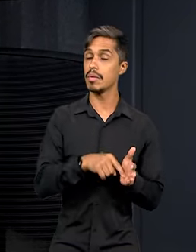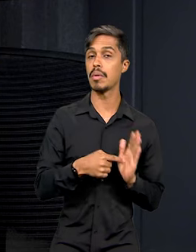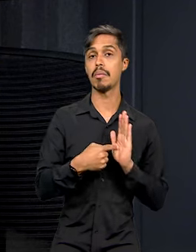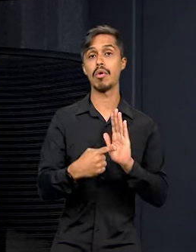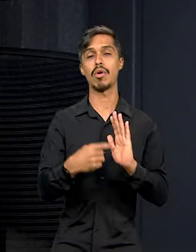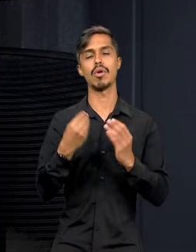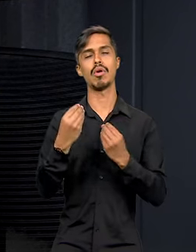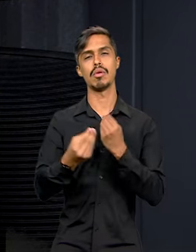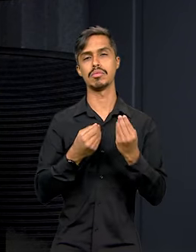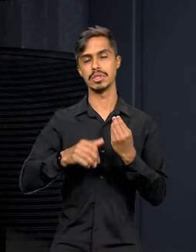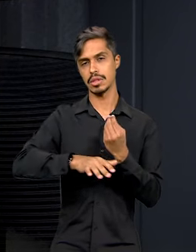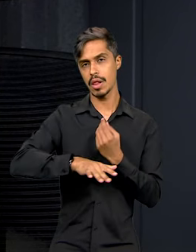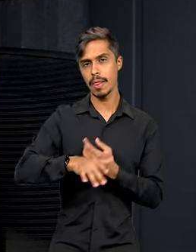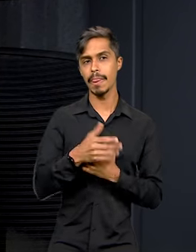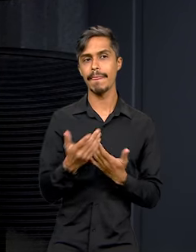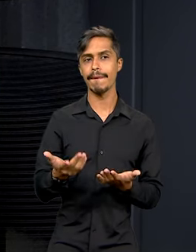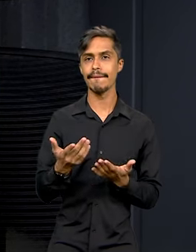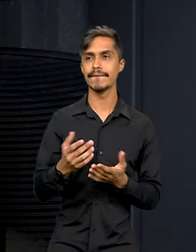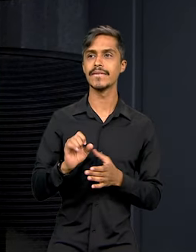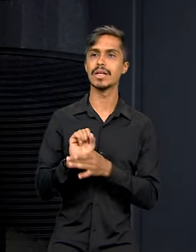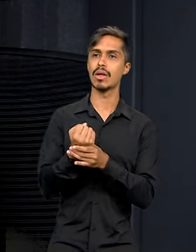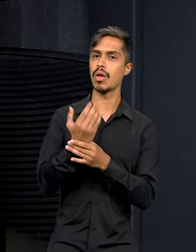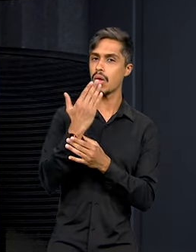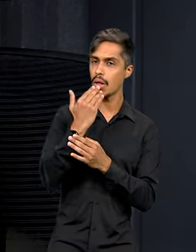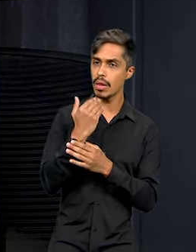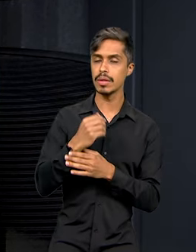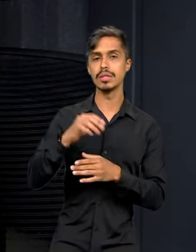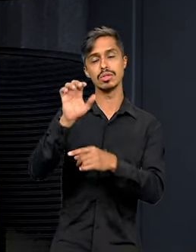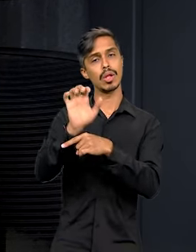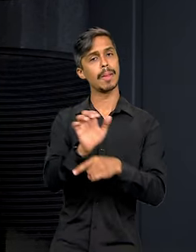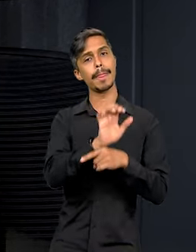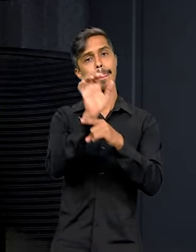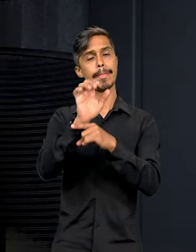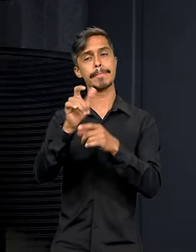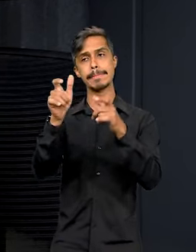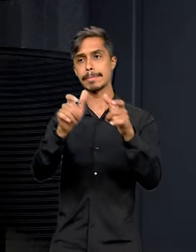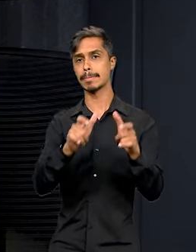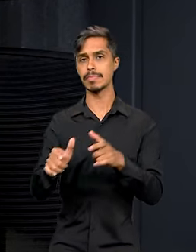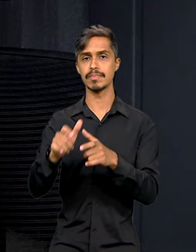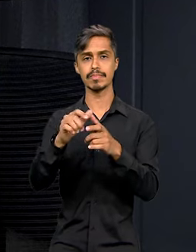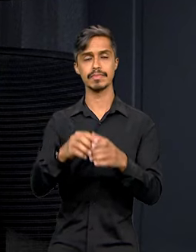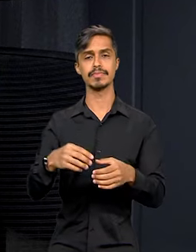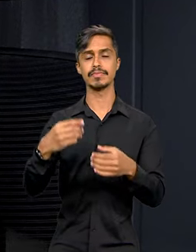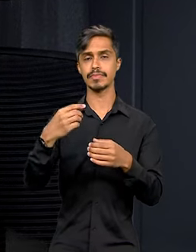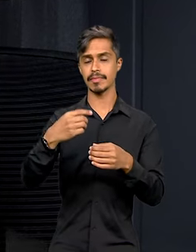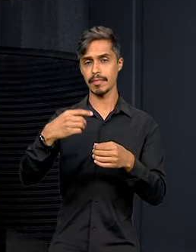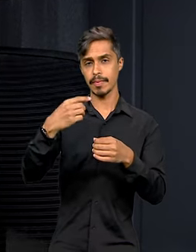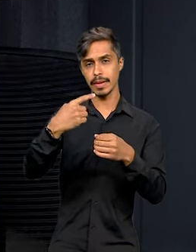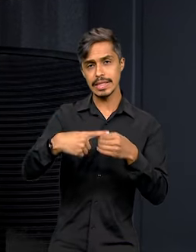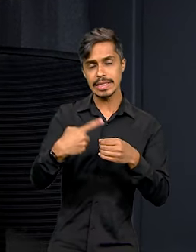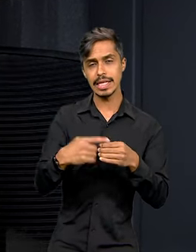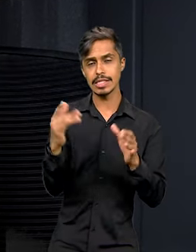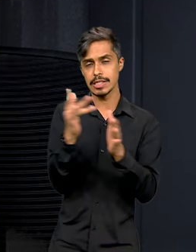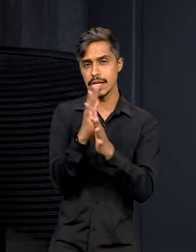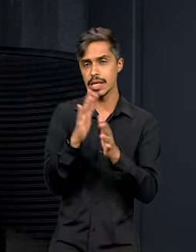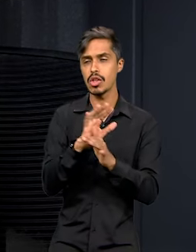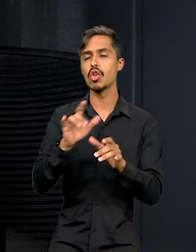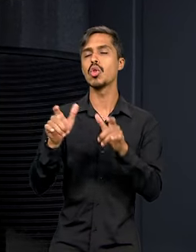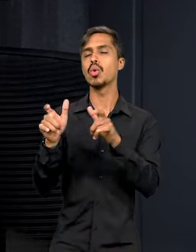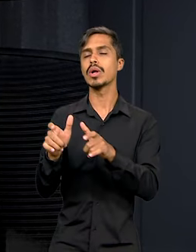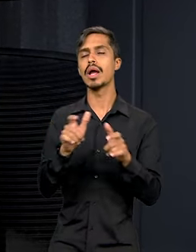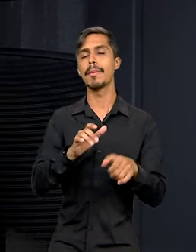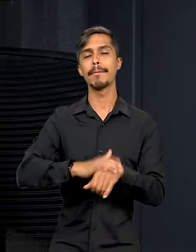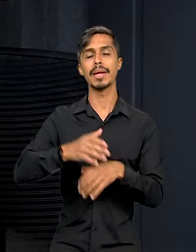gente como é que tá a situação de insegurança alimentar nos Estados nas regiões metropolitanas quais são os grupos mais